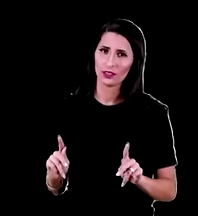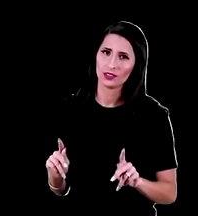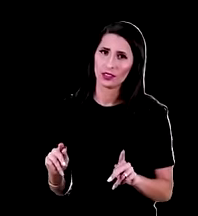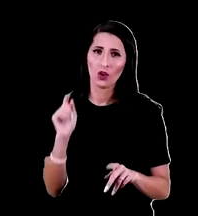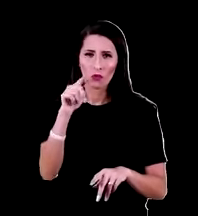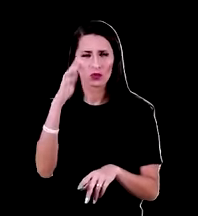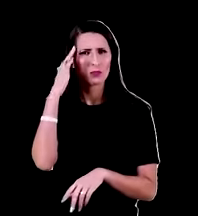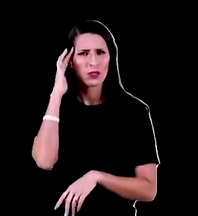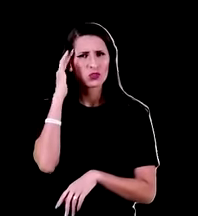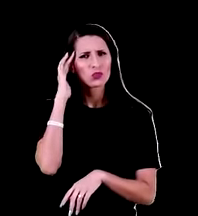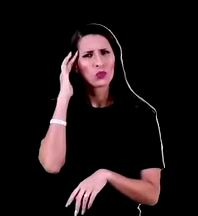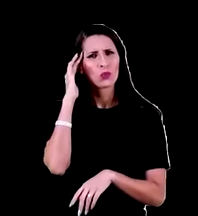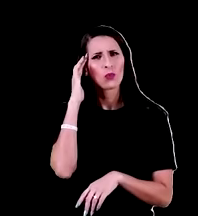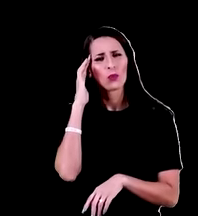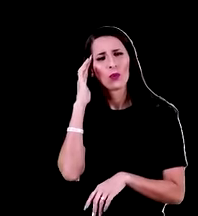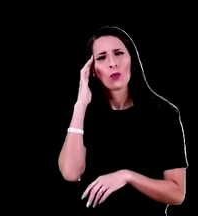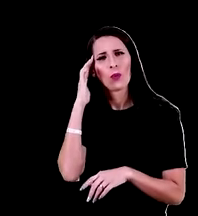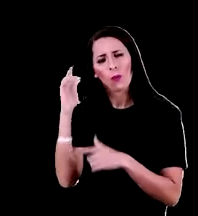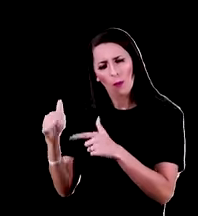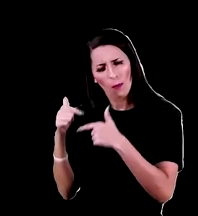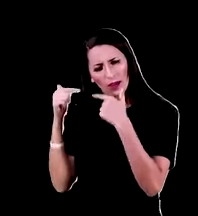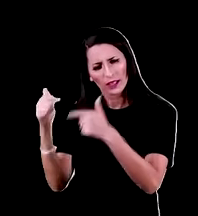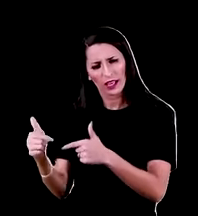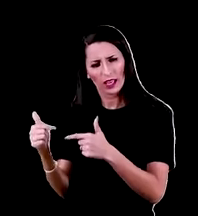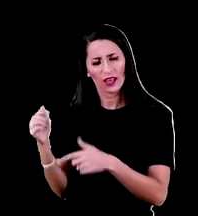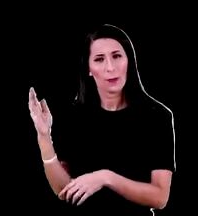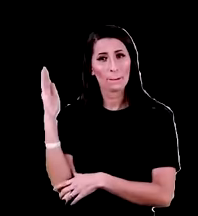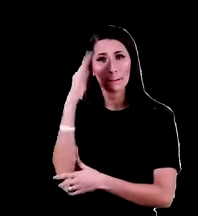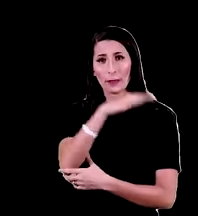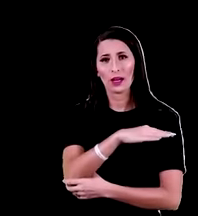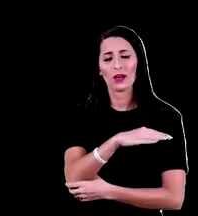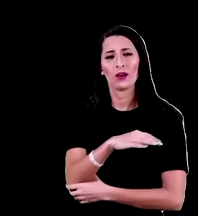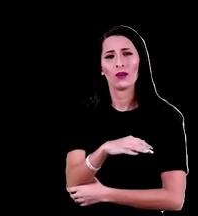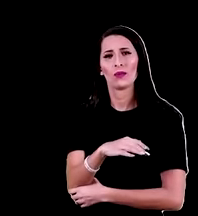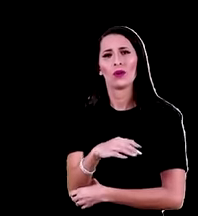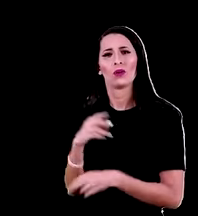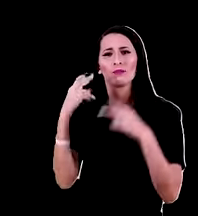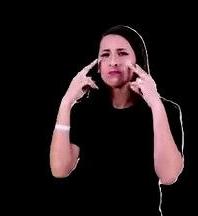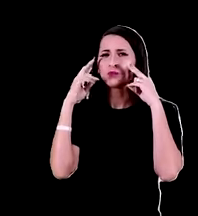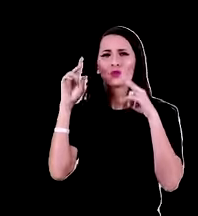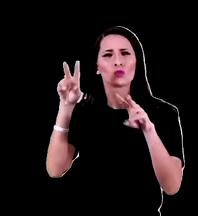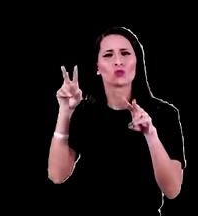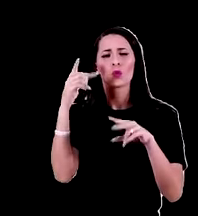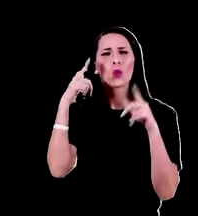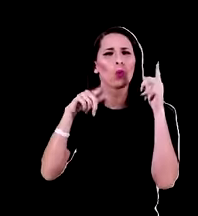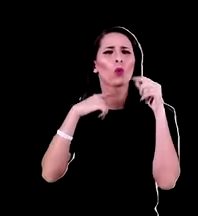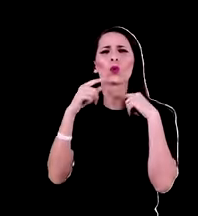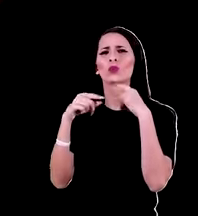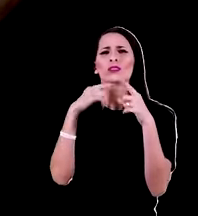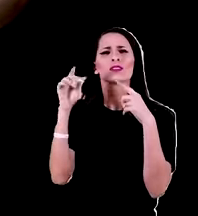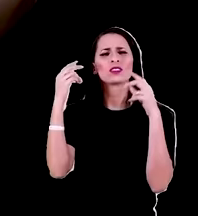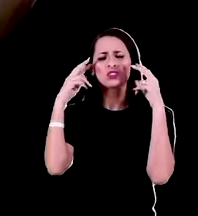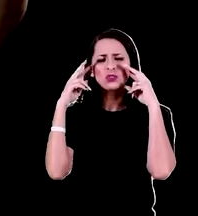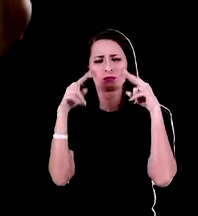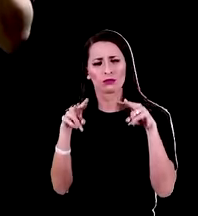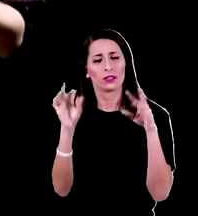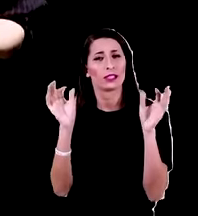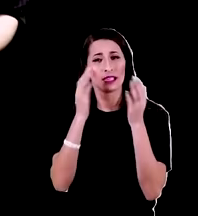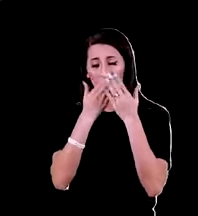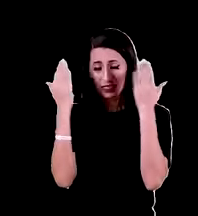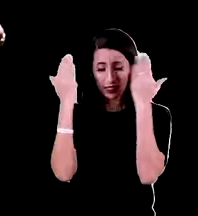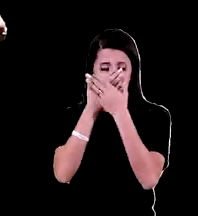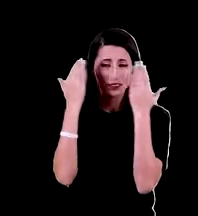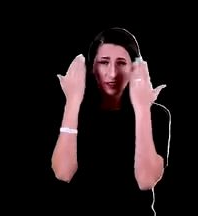lado, sujeira, areia no olho. E quando você está numa guerra, você não enxerga direito. Uma pessoa que ela está sofrendo, gente, ela não